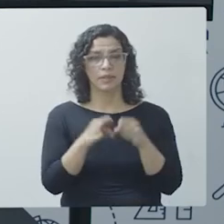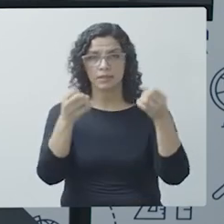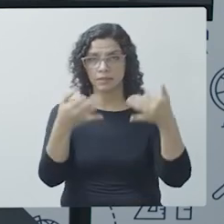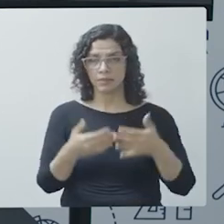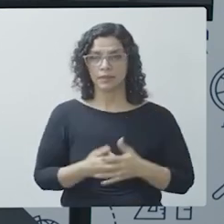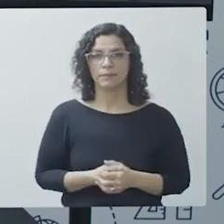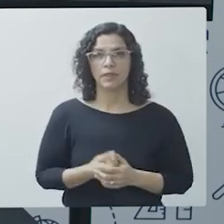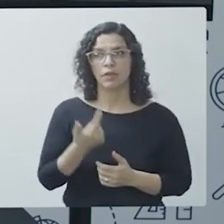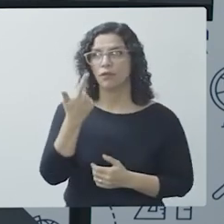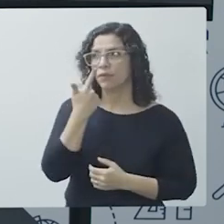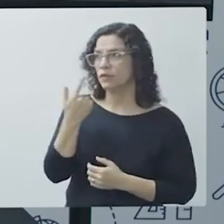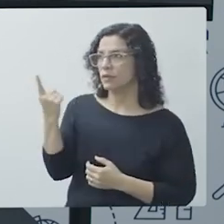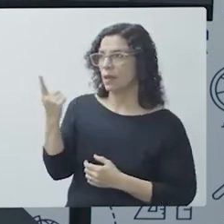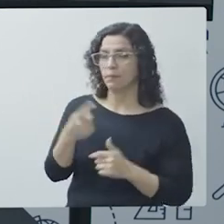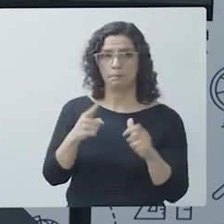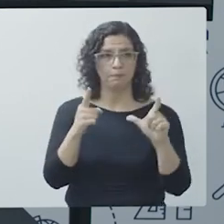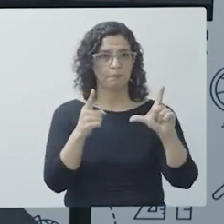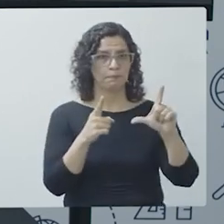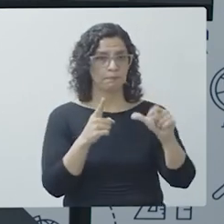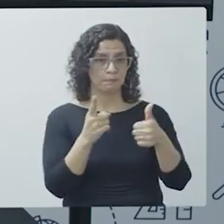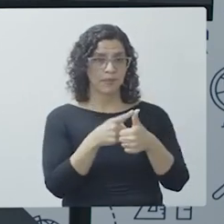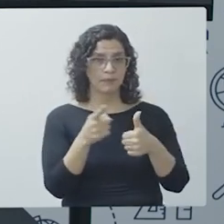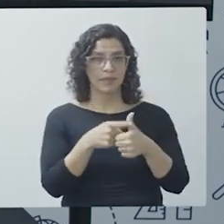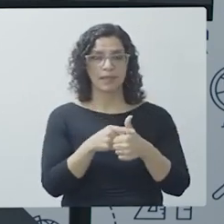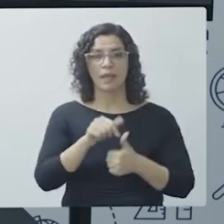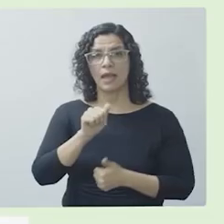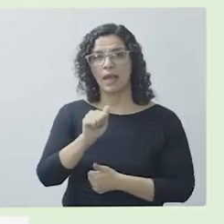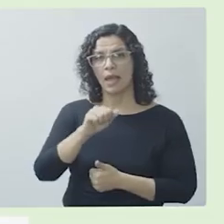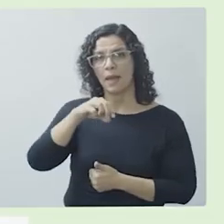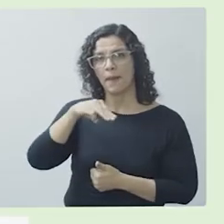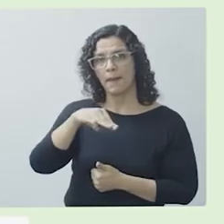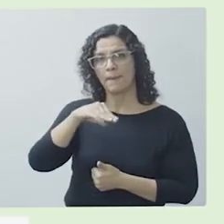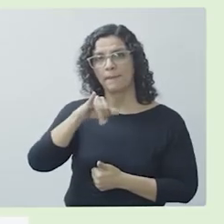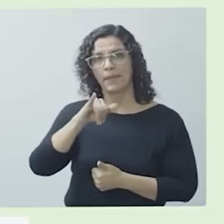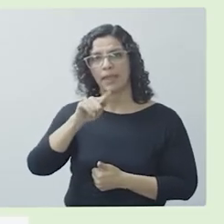falar as palavras? A primeira palavra é